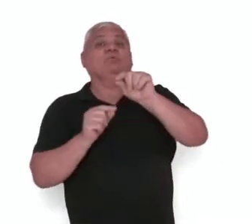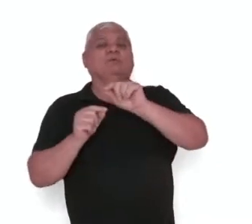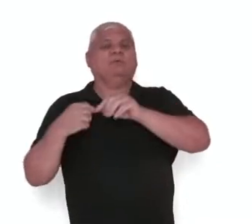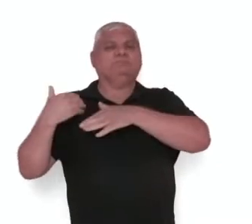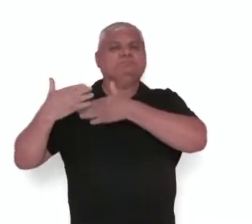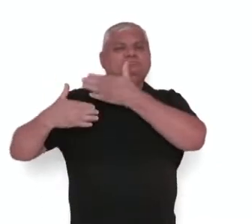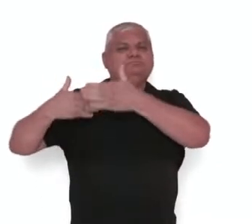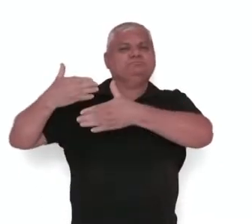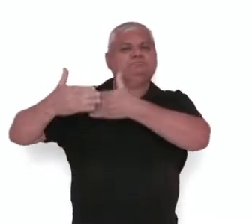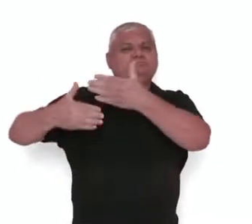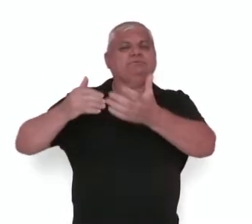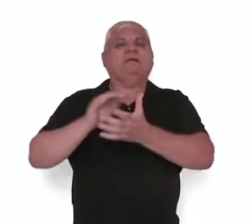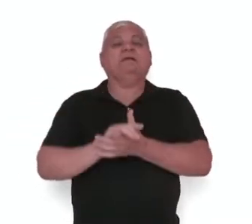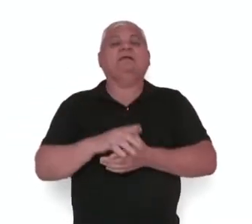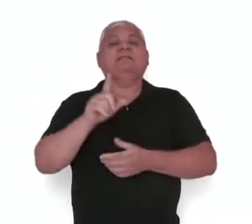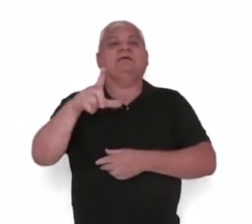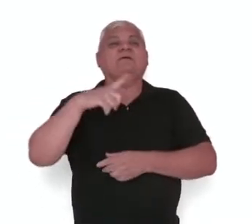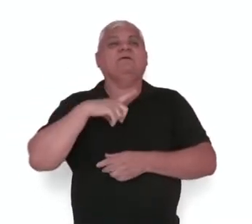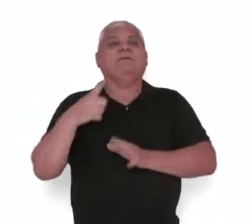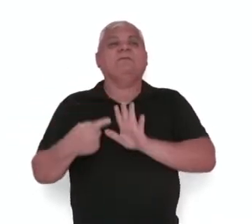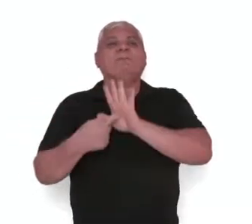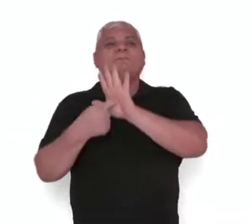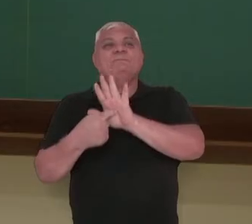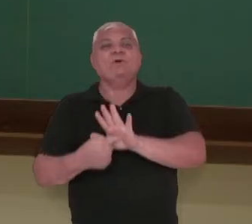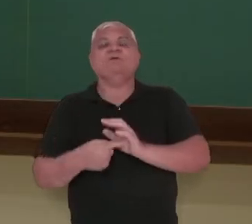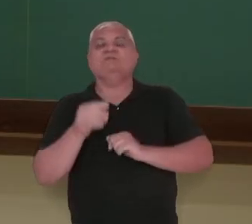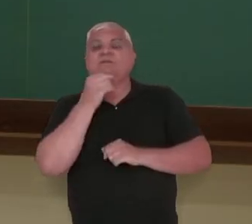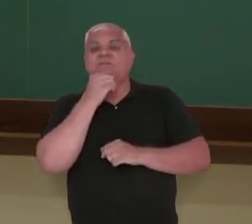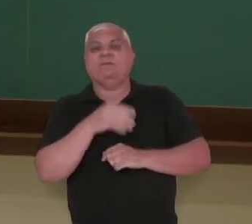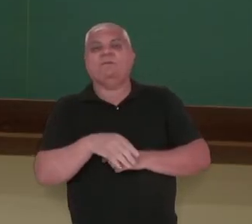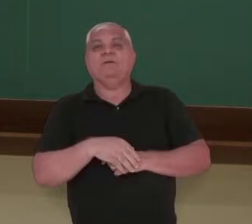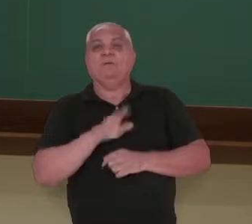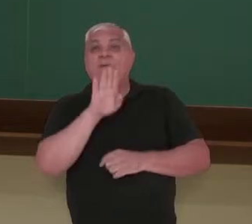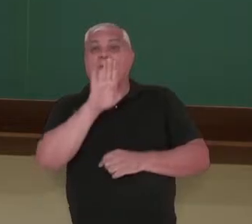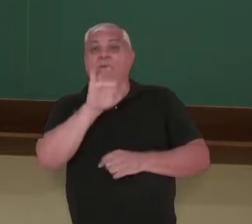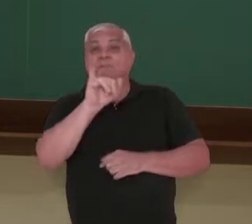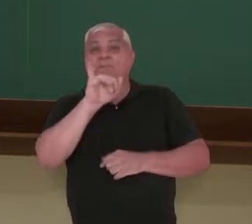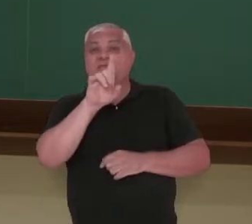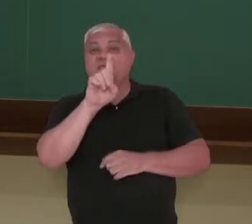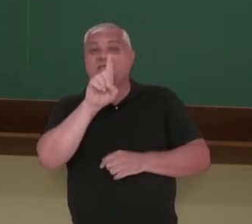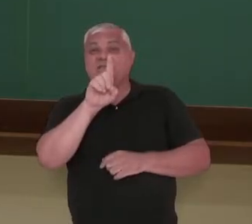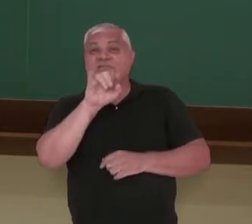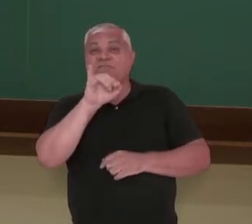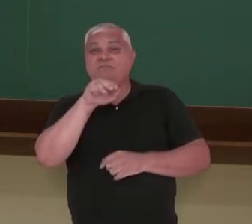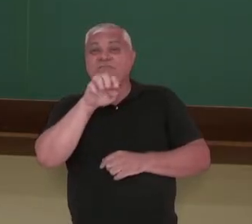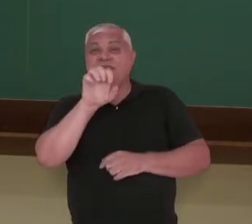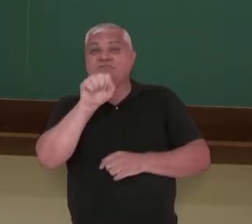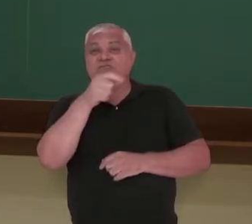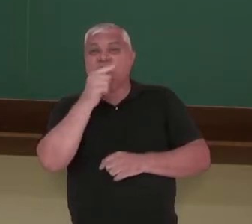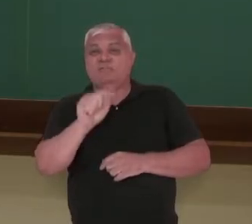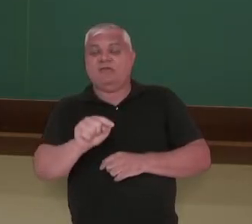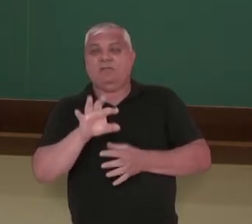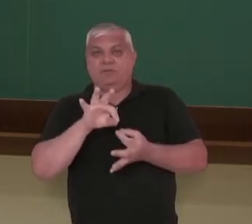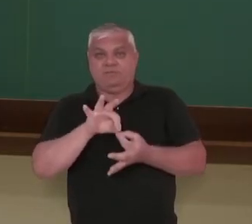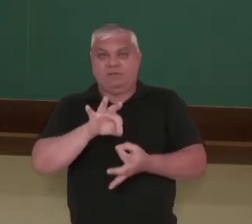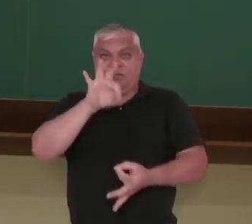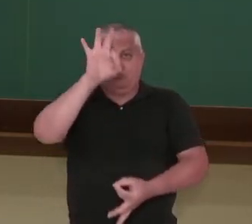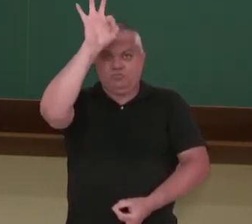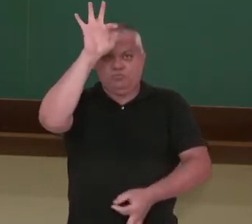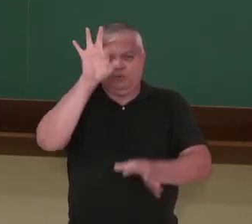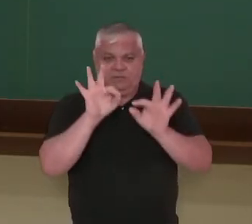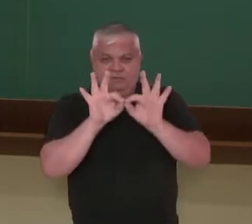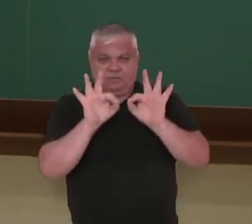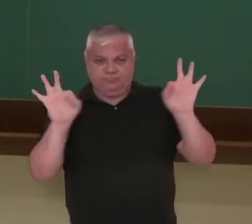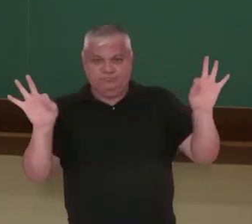época rupestre, ele é qualquer representação gráfica numa superfície bidimensional. Bidimensional significa que é uma superfície que tem altura